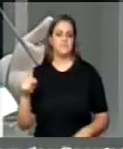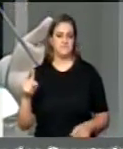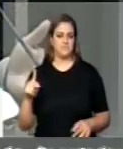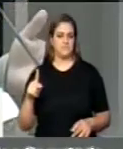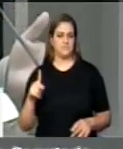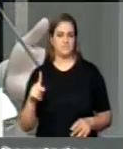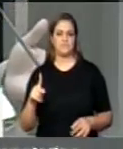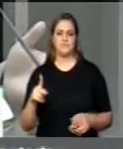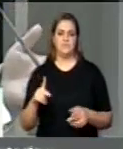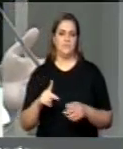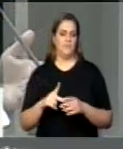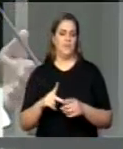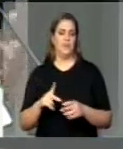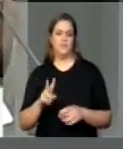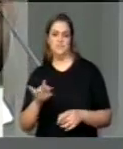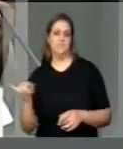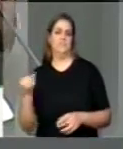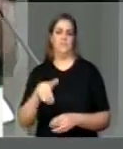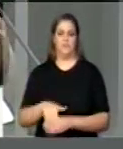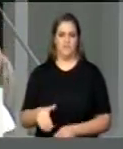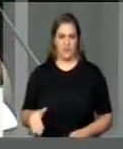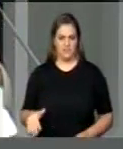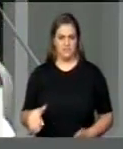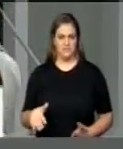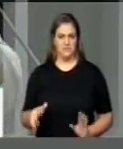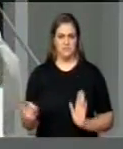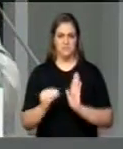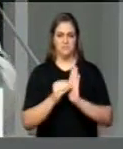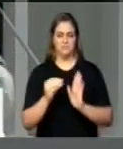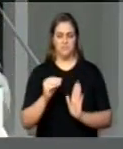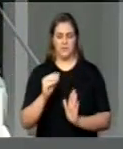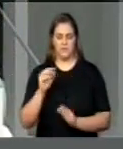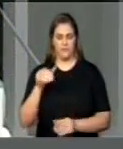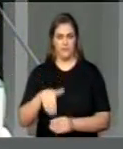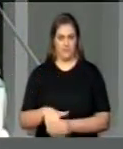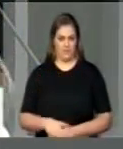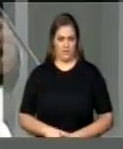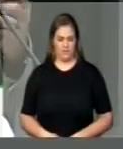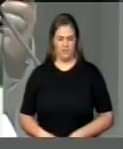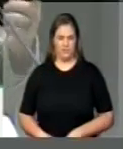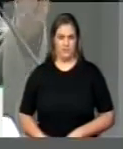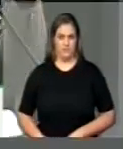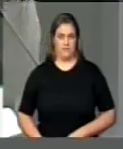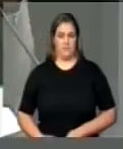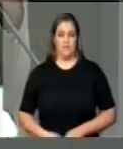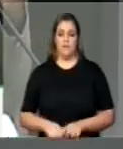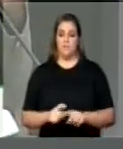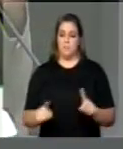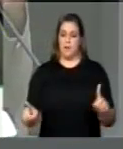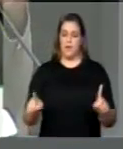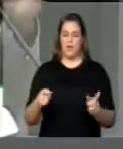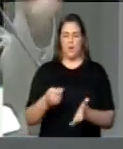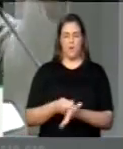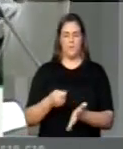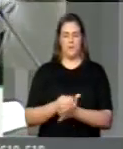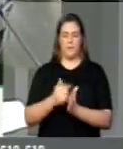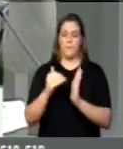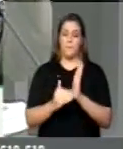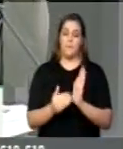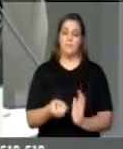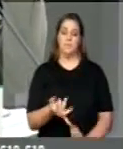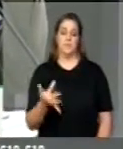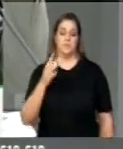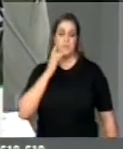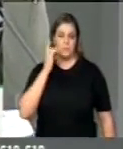deputados presentes. Ora, primeiro ponto é, como é dever do presidente, como foi pedido por 12 líderes partidários